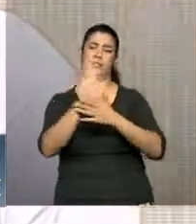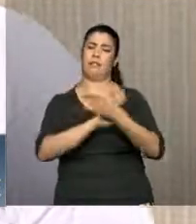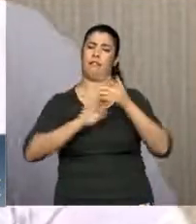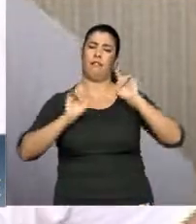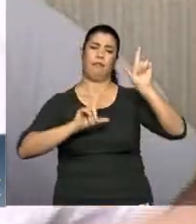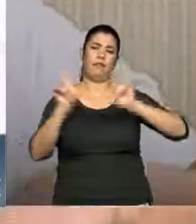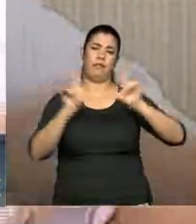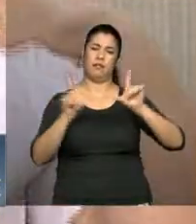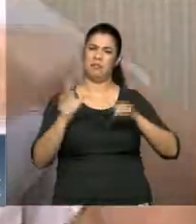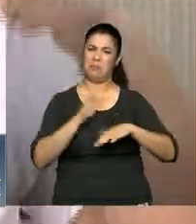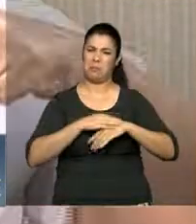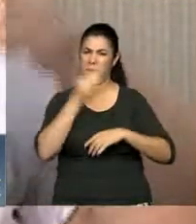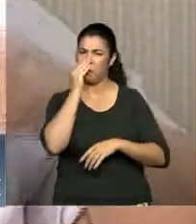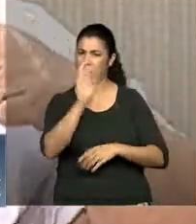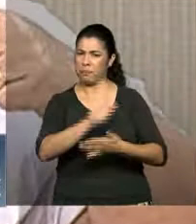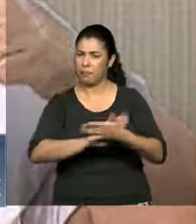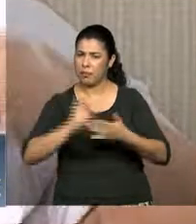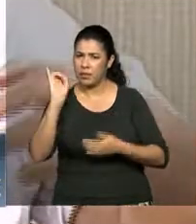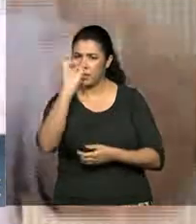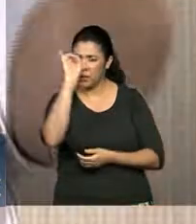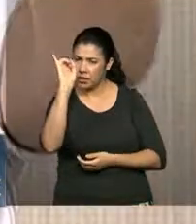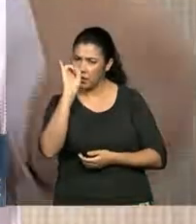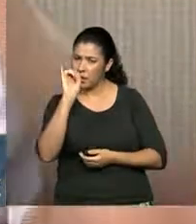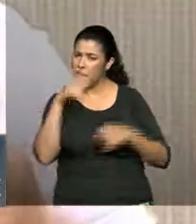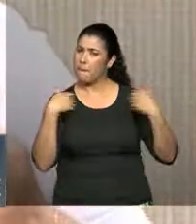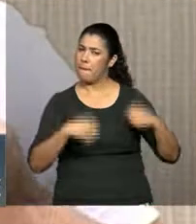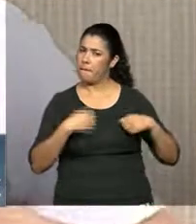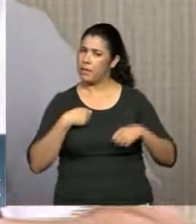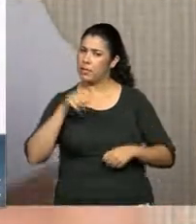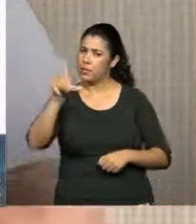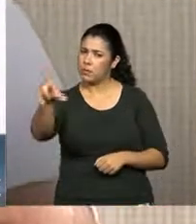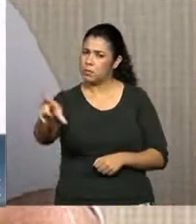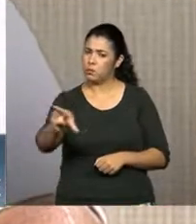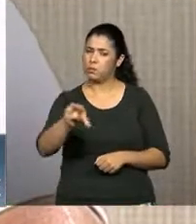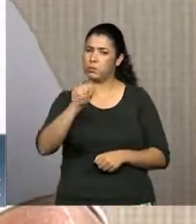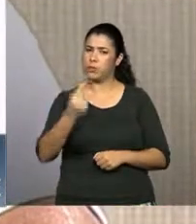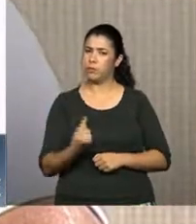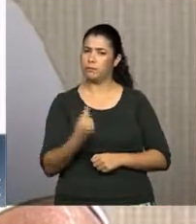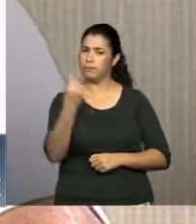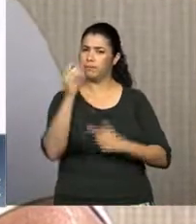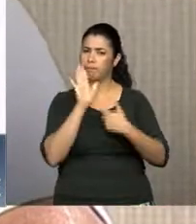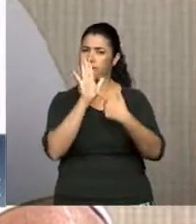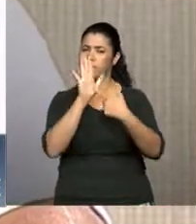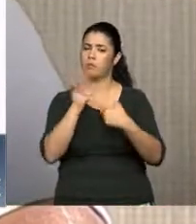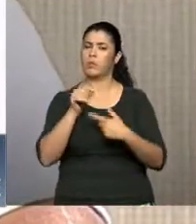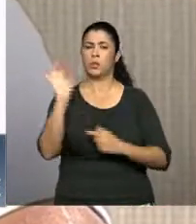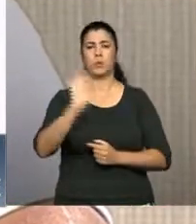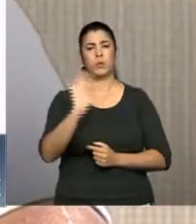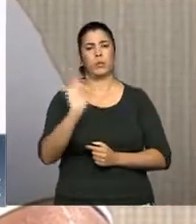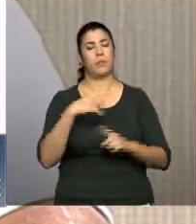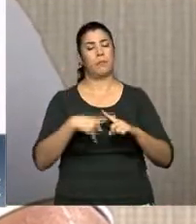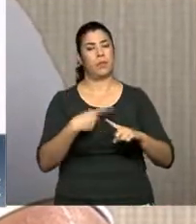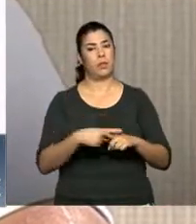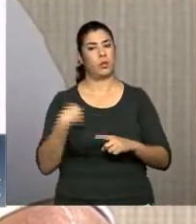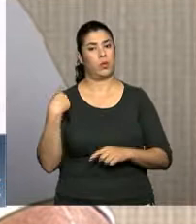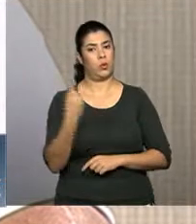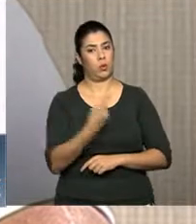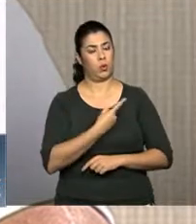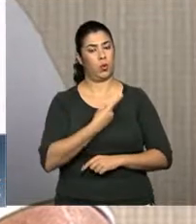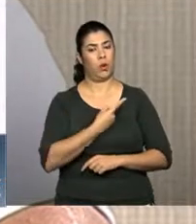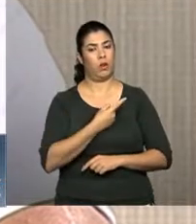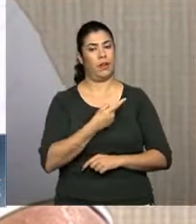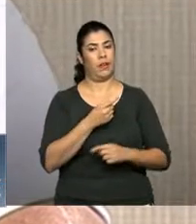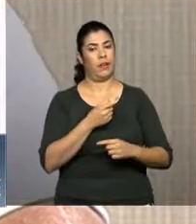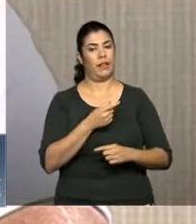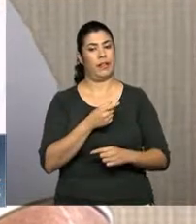isto é algo que nós precisamos pegar na unha porque os dados que nós divulgamos há poucos dias